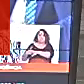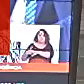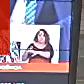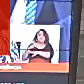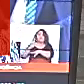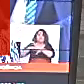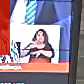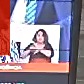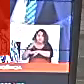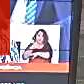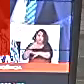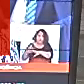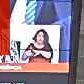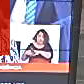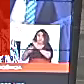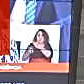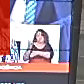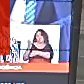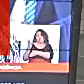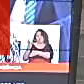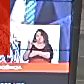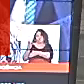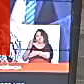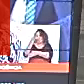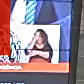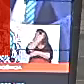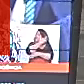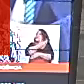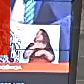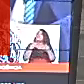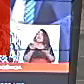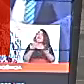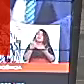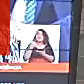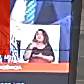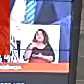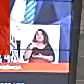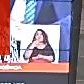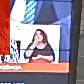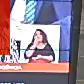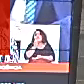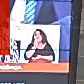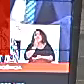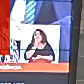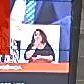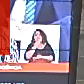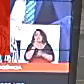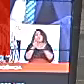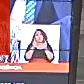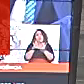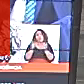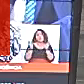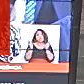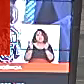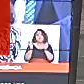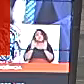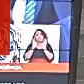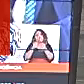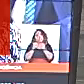por pessoas, por políticas públicas. E eu trago aqui, inclusive, exemplo de lugares que funcionam assim. A